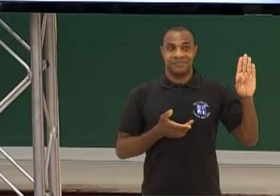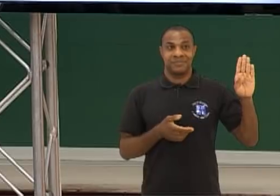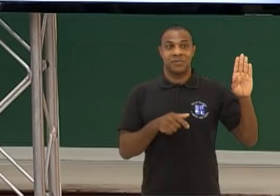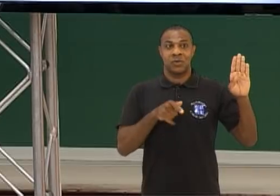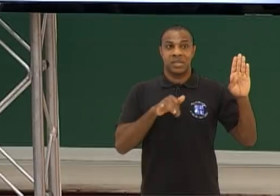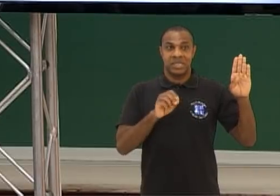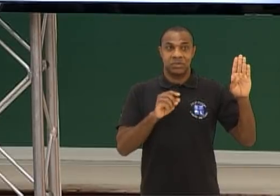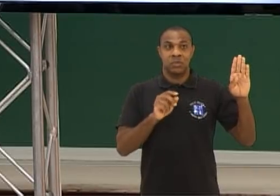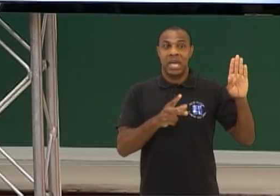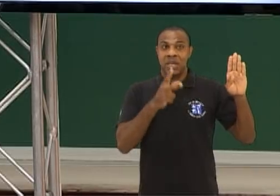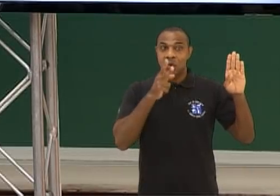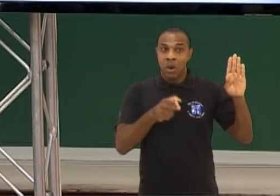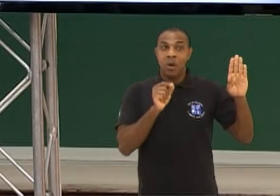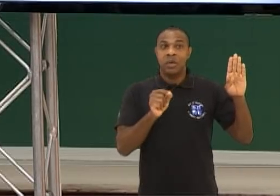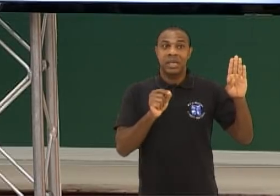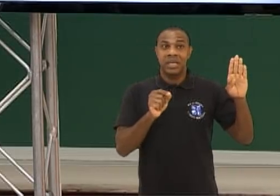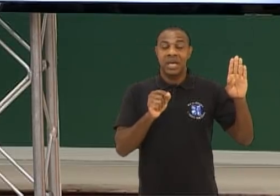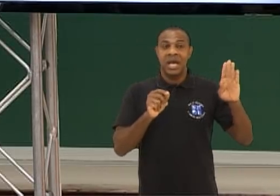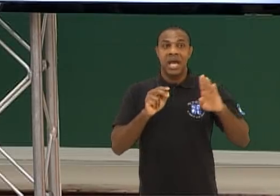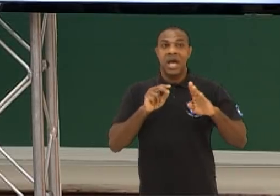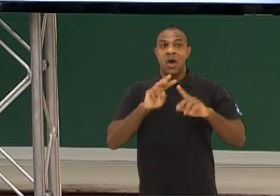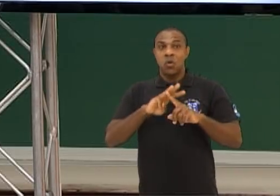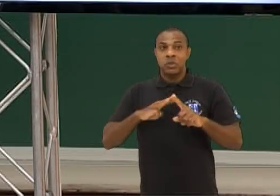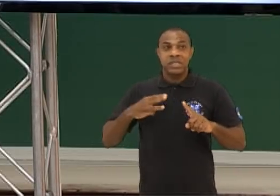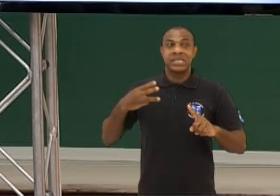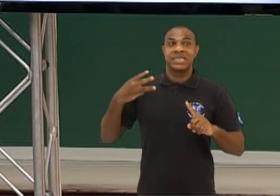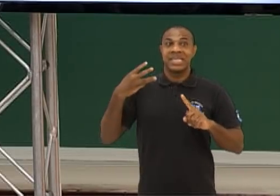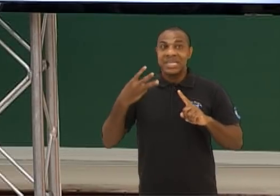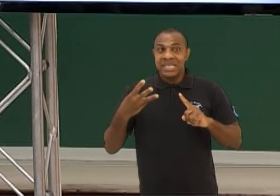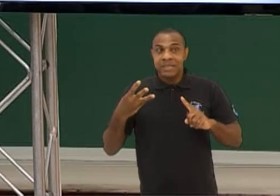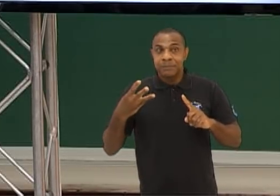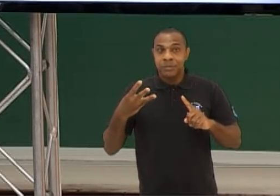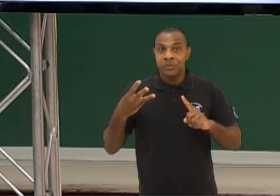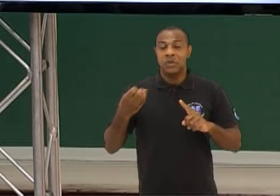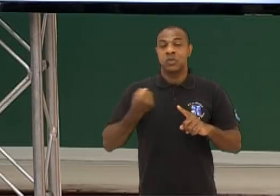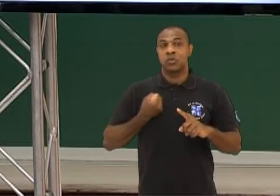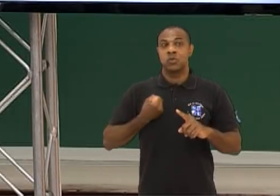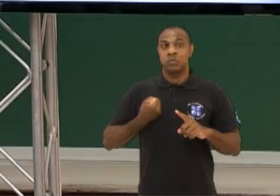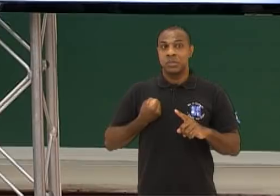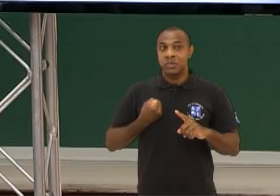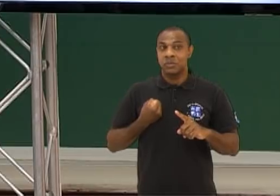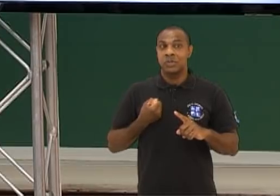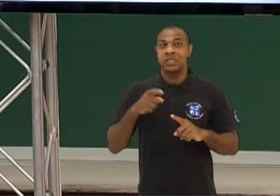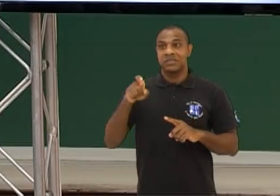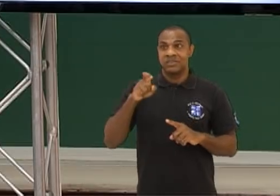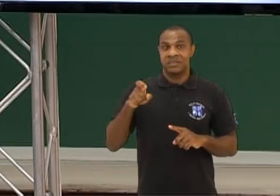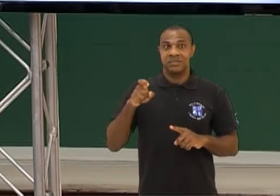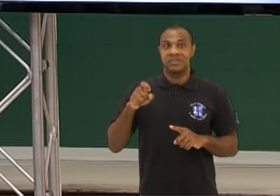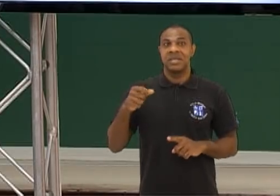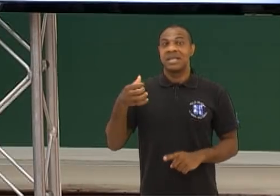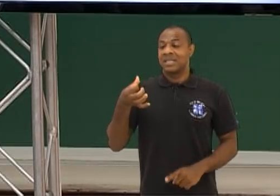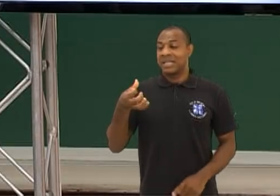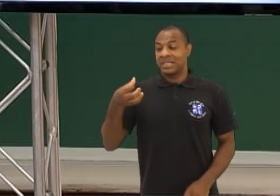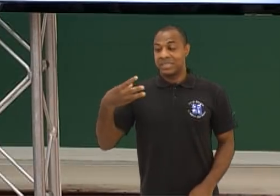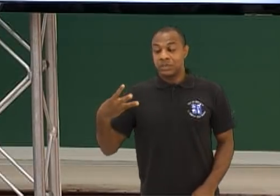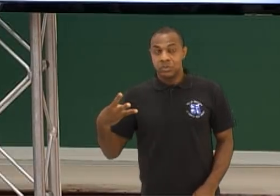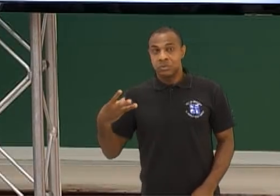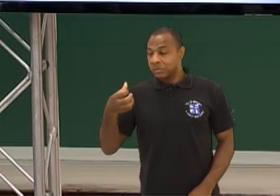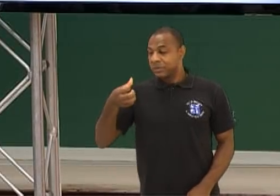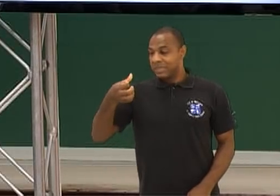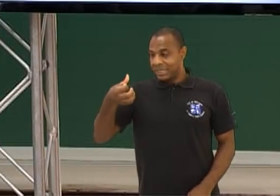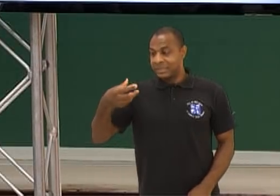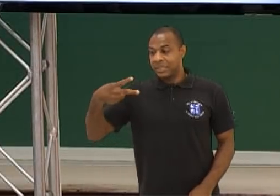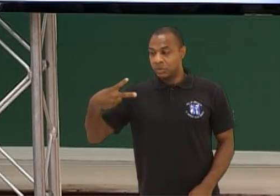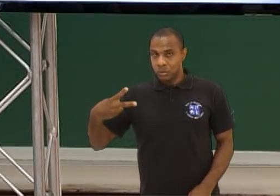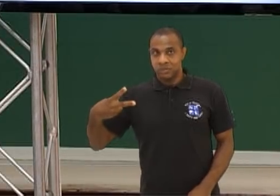é igual ao triplo do número x aumentado de 62. Último. A metade do número x é